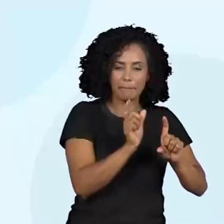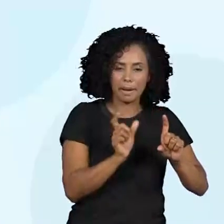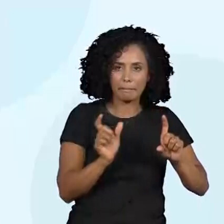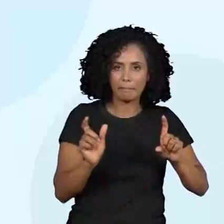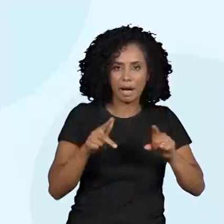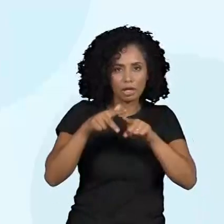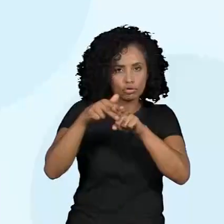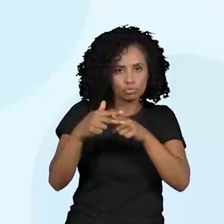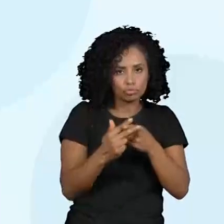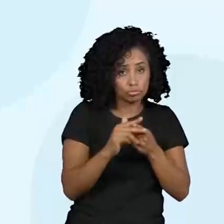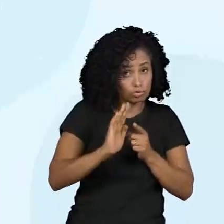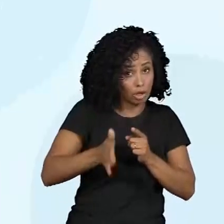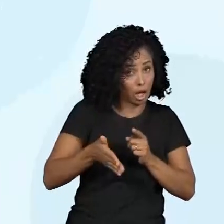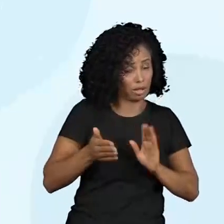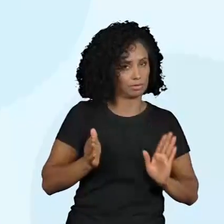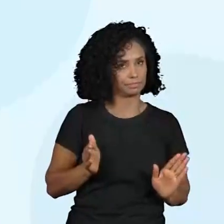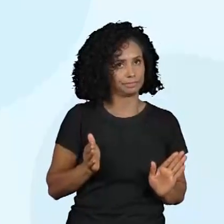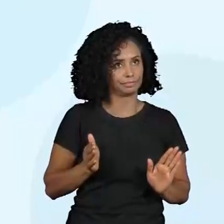continuando